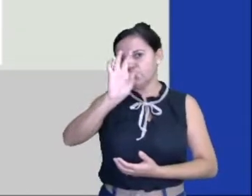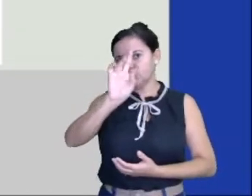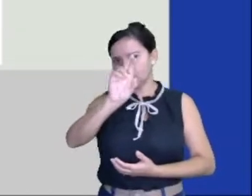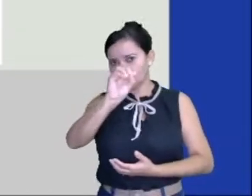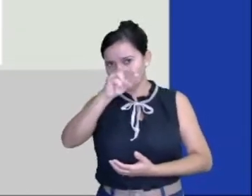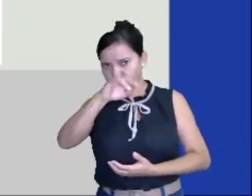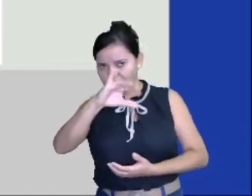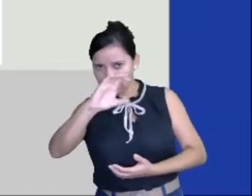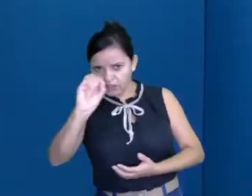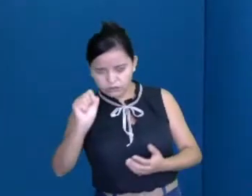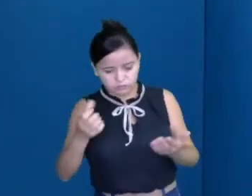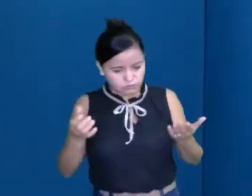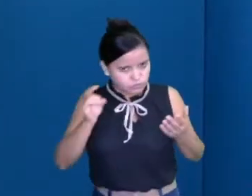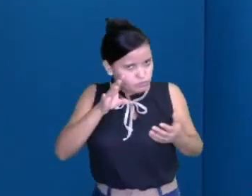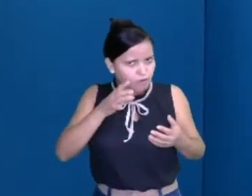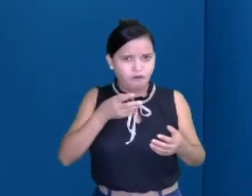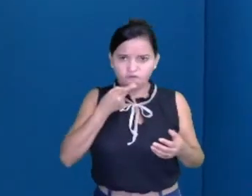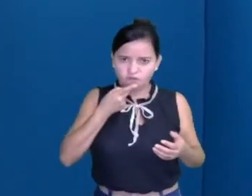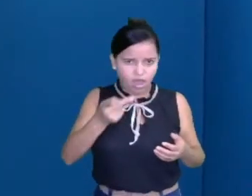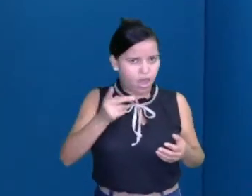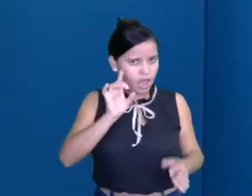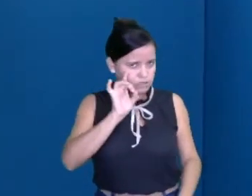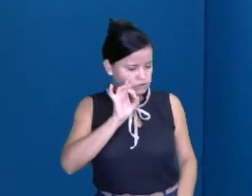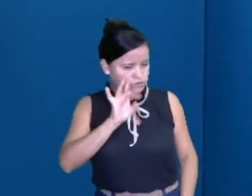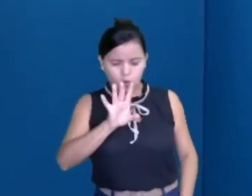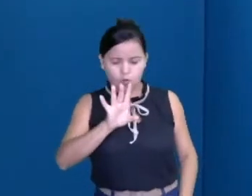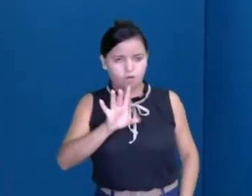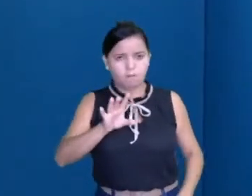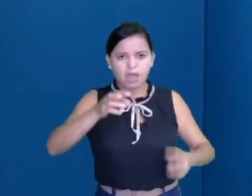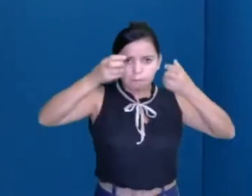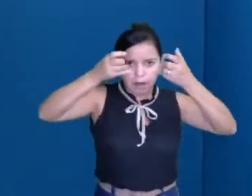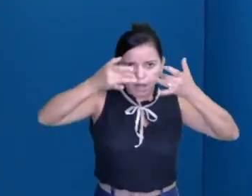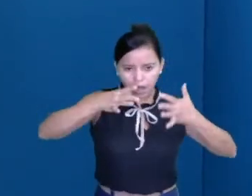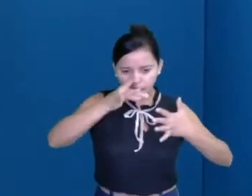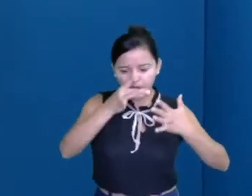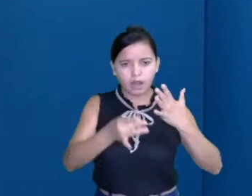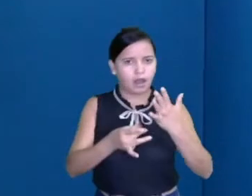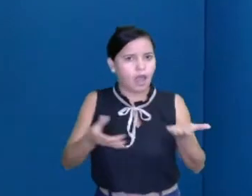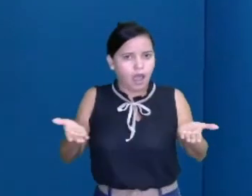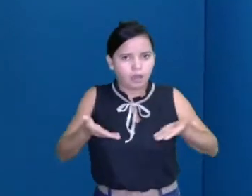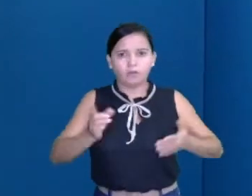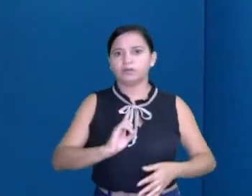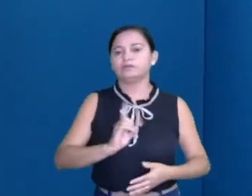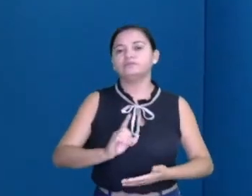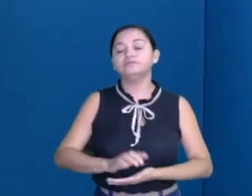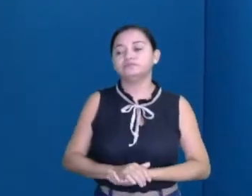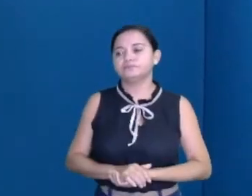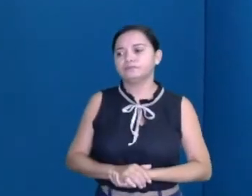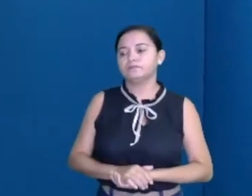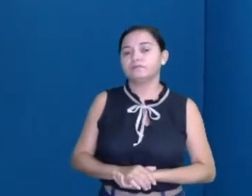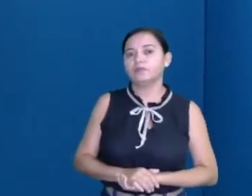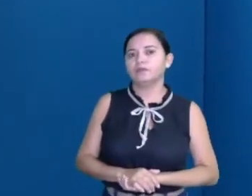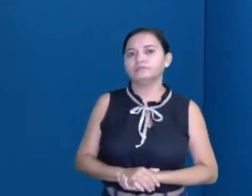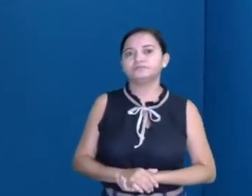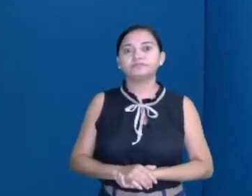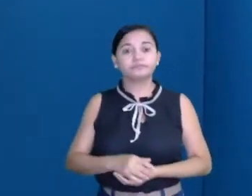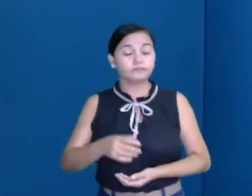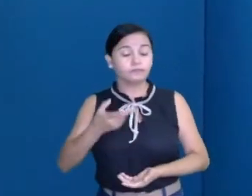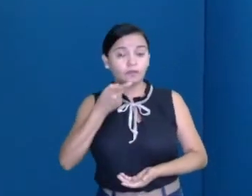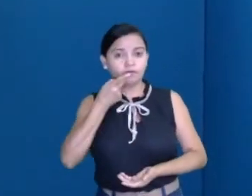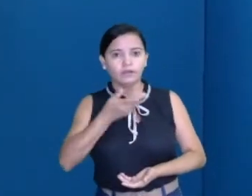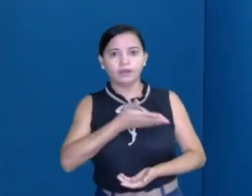Eu queria só chamar a atenção de vocês sobre esse, tá? Esse modelo das nuvens, tá? De elétrons. E aí, eu vou falar nesse momento para vocês, a gente